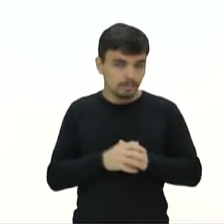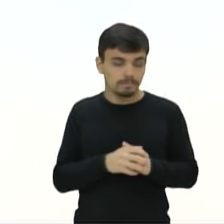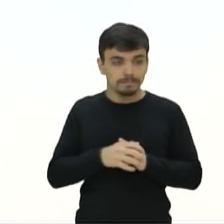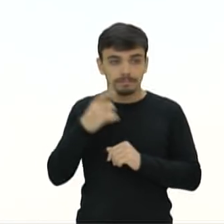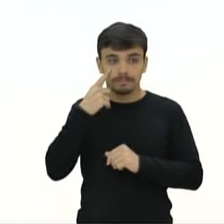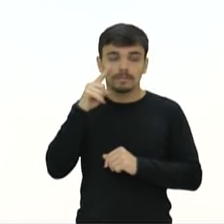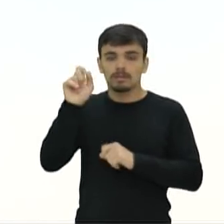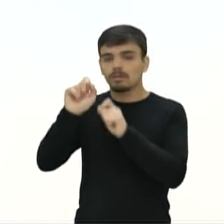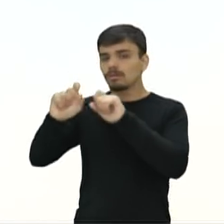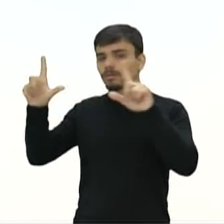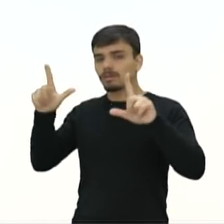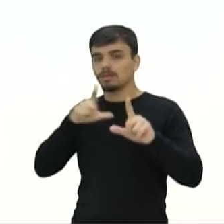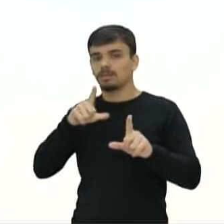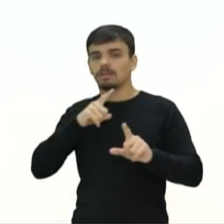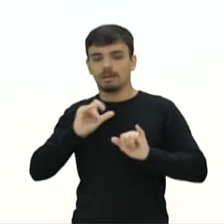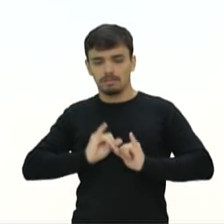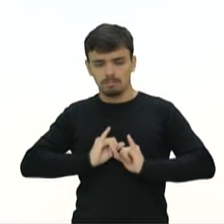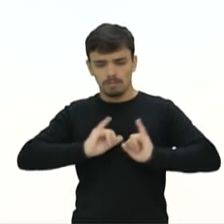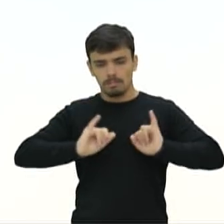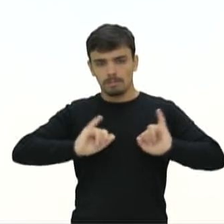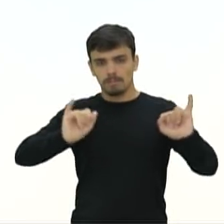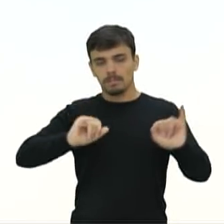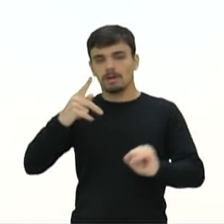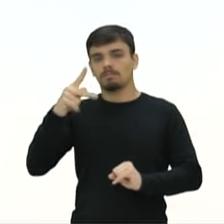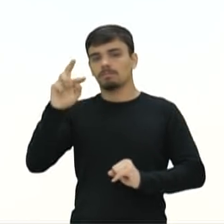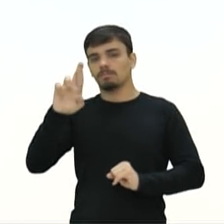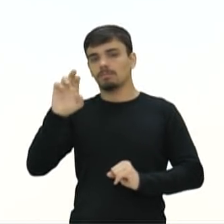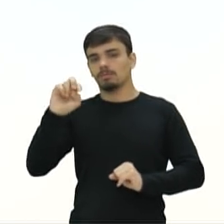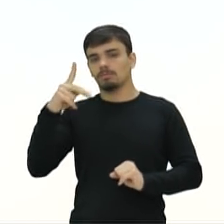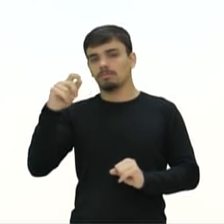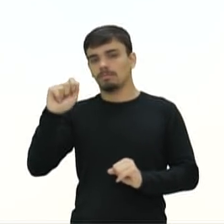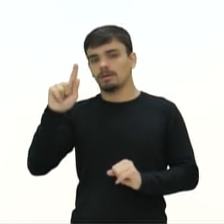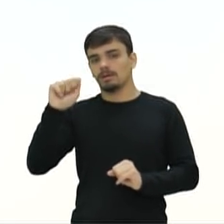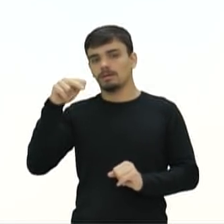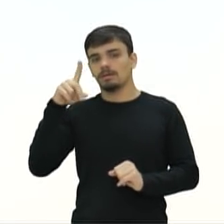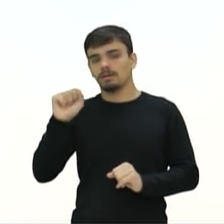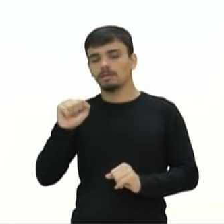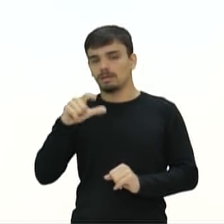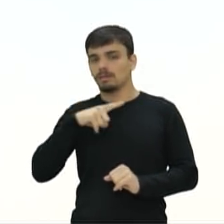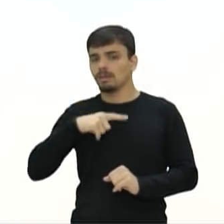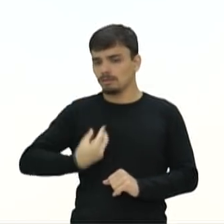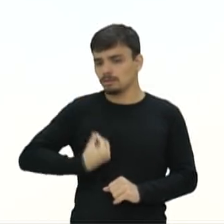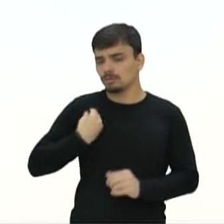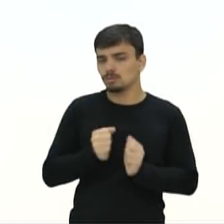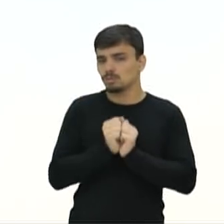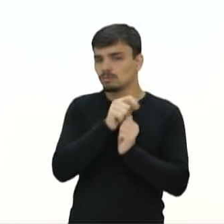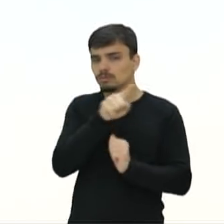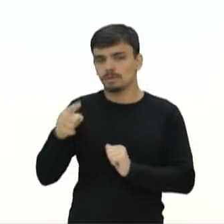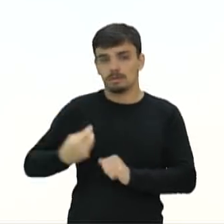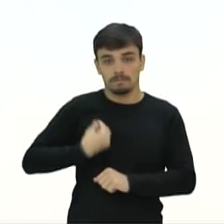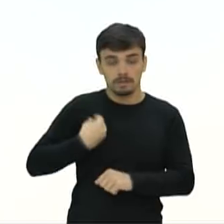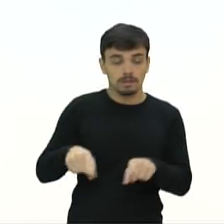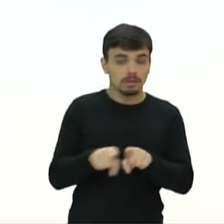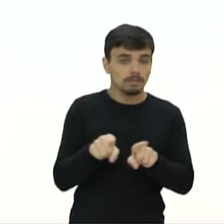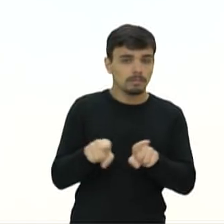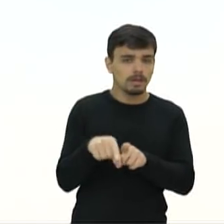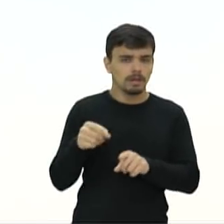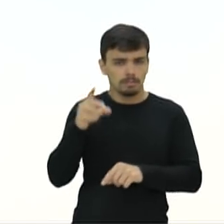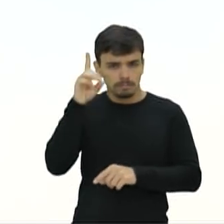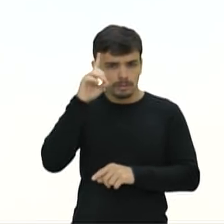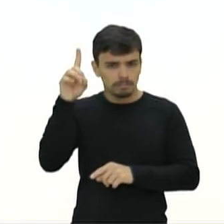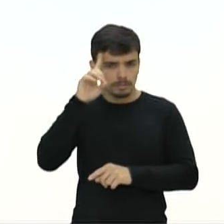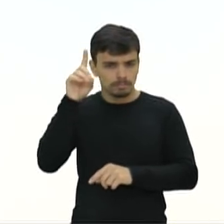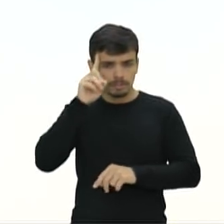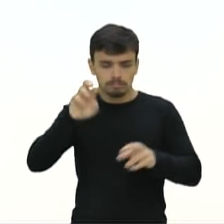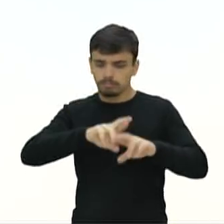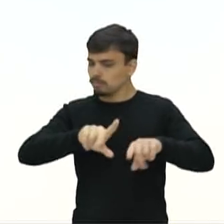tela, ó, nós vamos falar de propaganda. Propaganda, ela está presente na sua vida, ela está presente no nosso cotidiano das mais